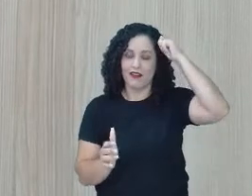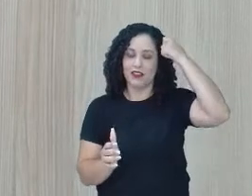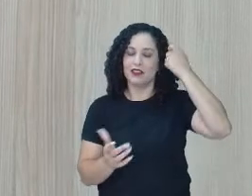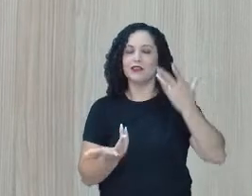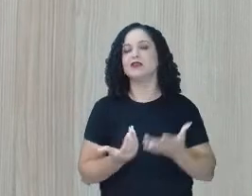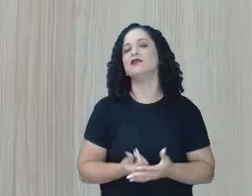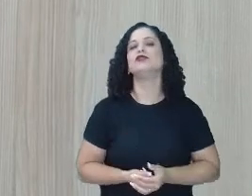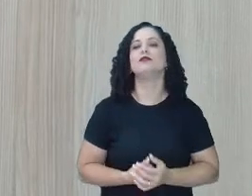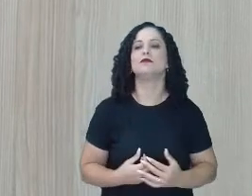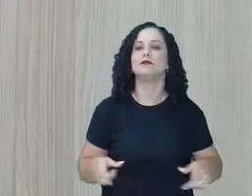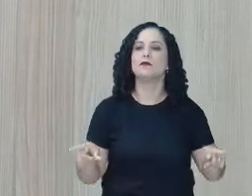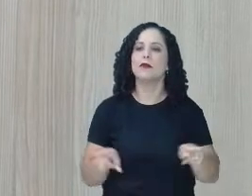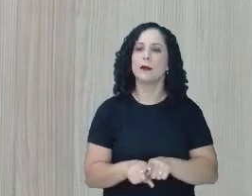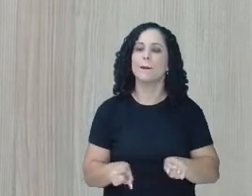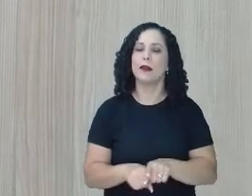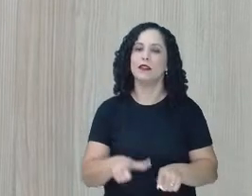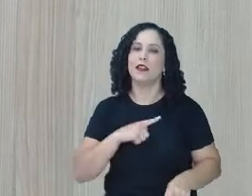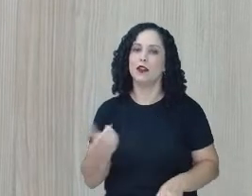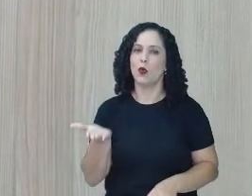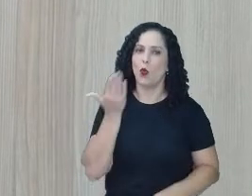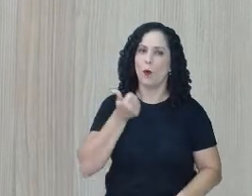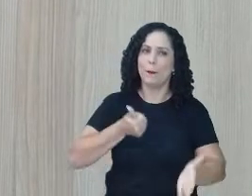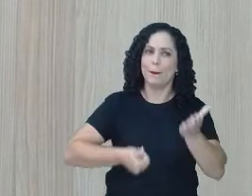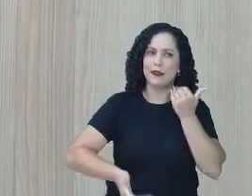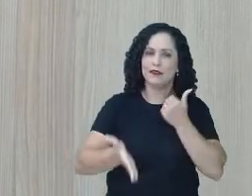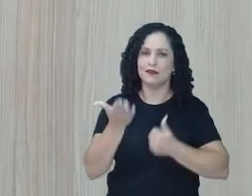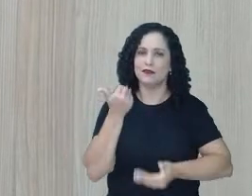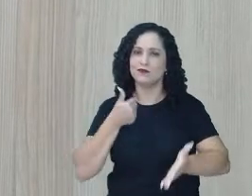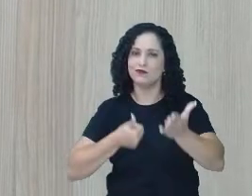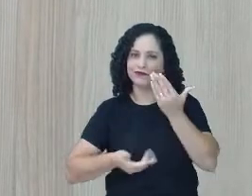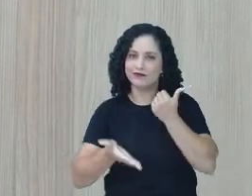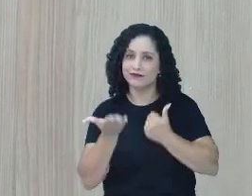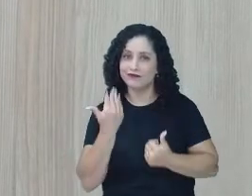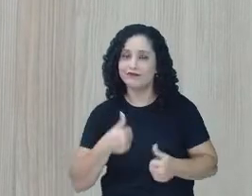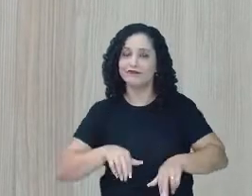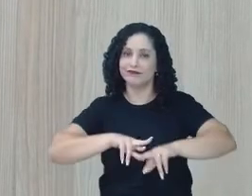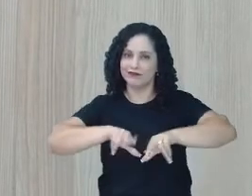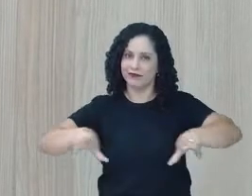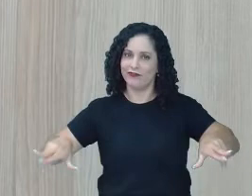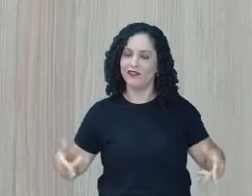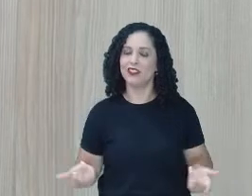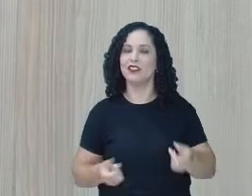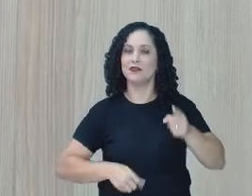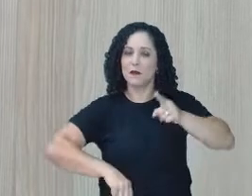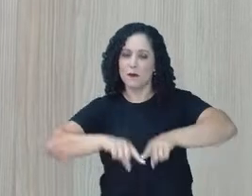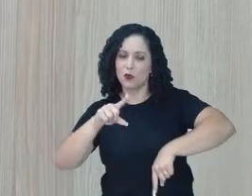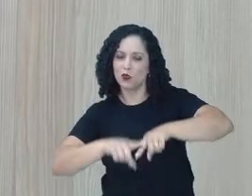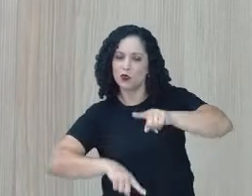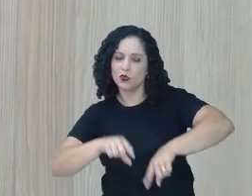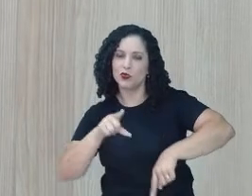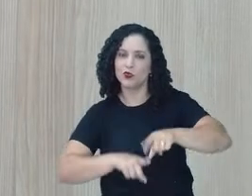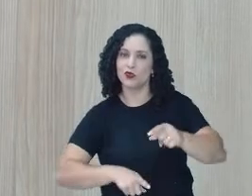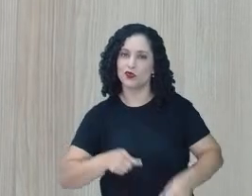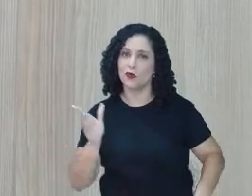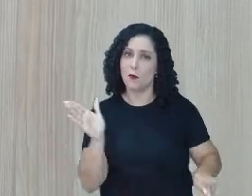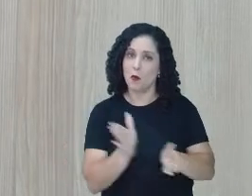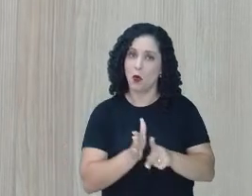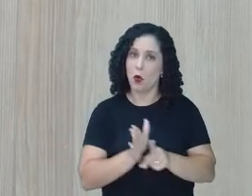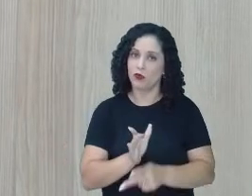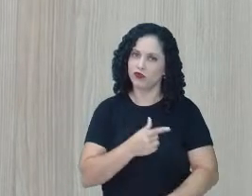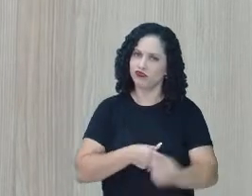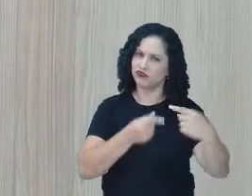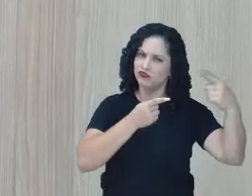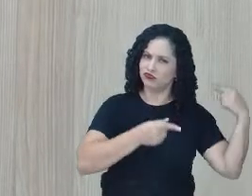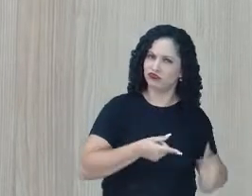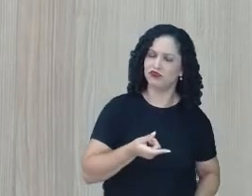tem alimentos, né, a gente tem comidas, né, que têm uma origem africana. A gente